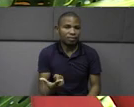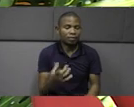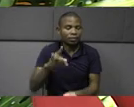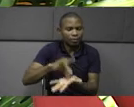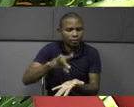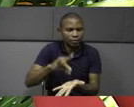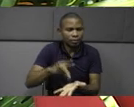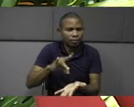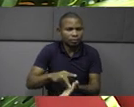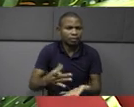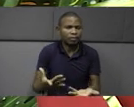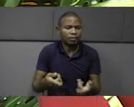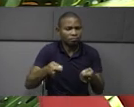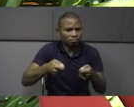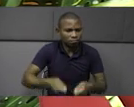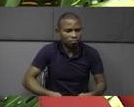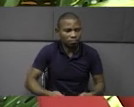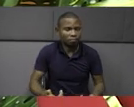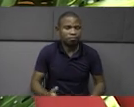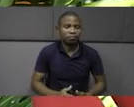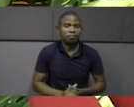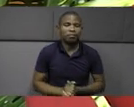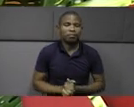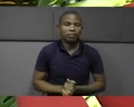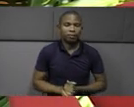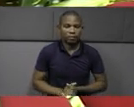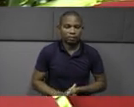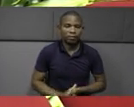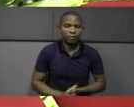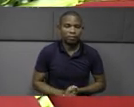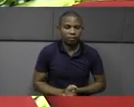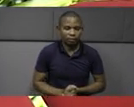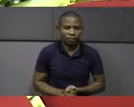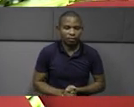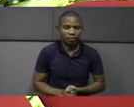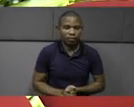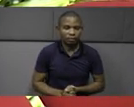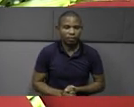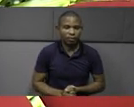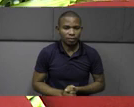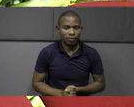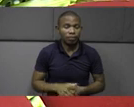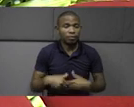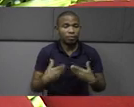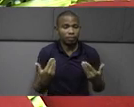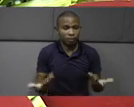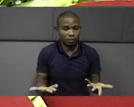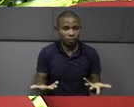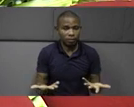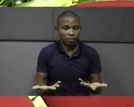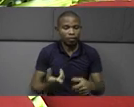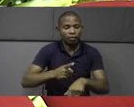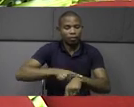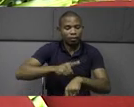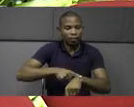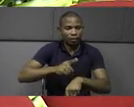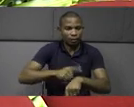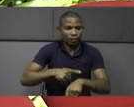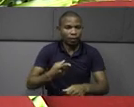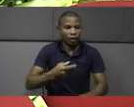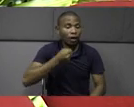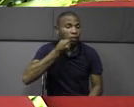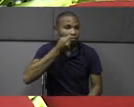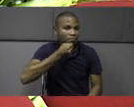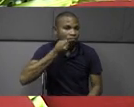aplicação do estatuto da cidade por exemplo é e aí é no momento por exemplo que a gente tem um senador propondo o fim